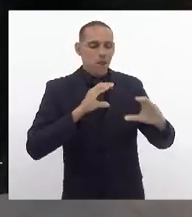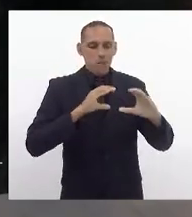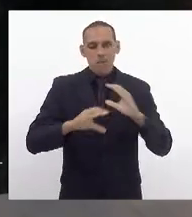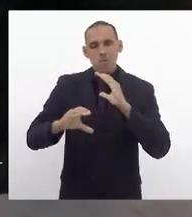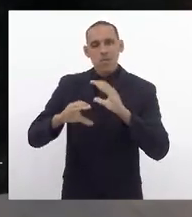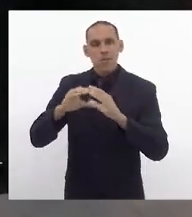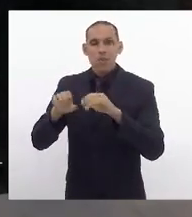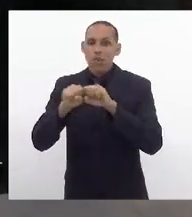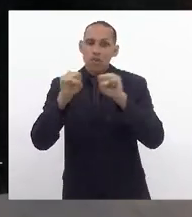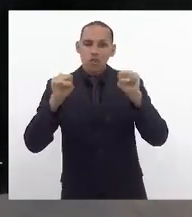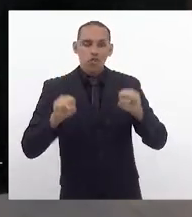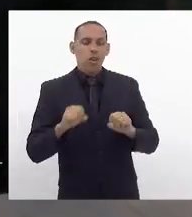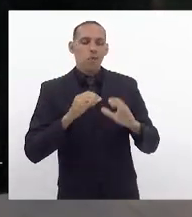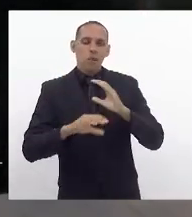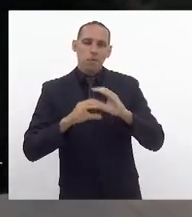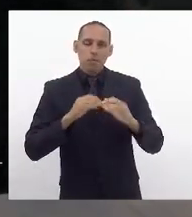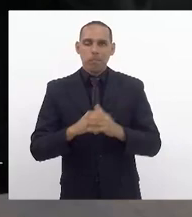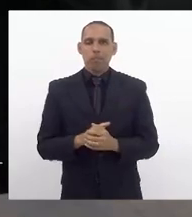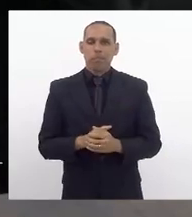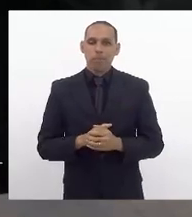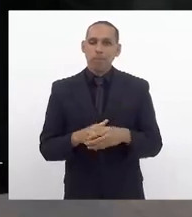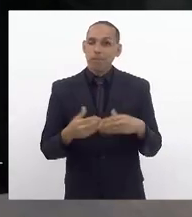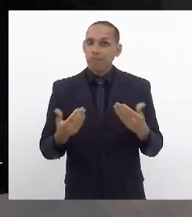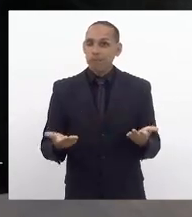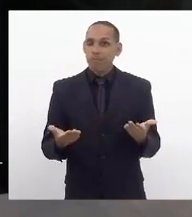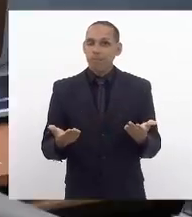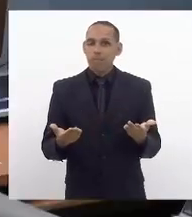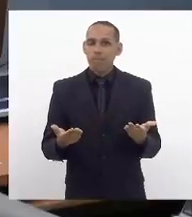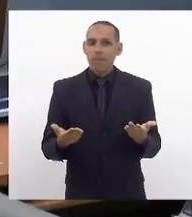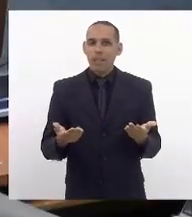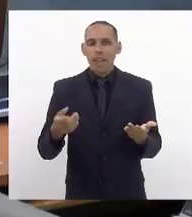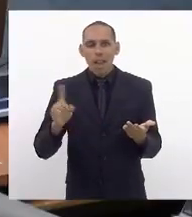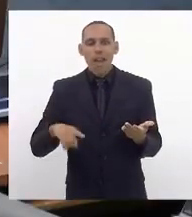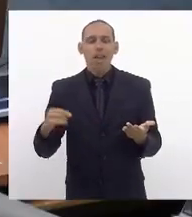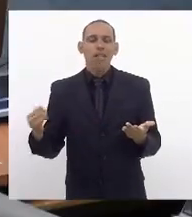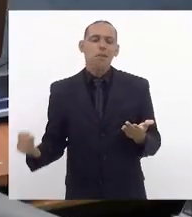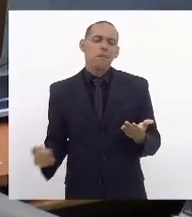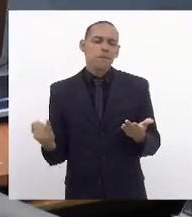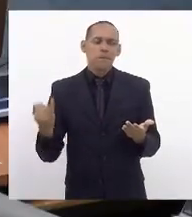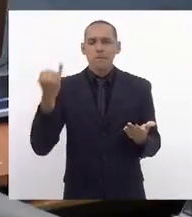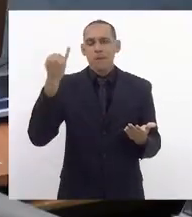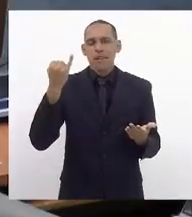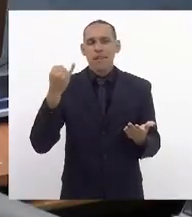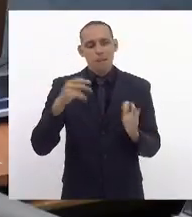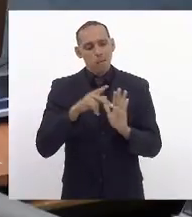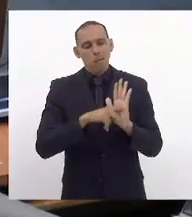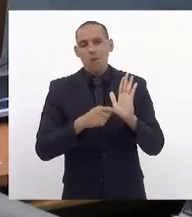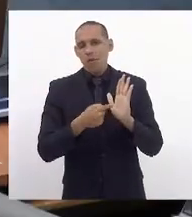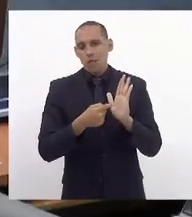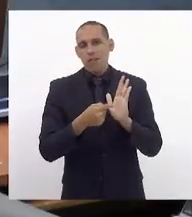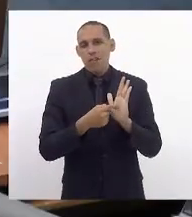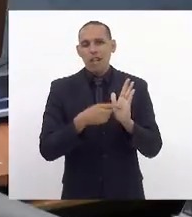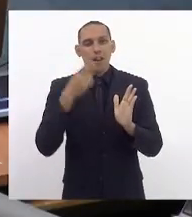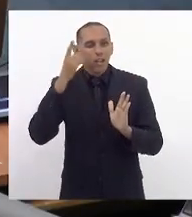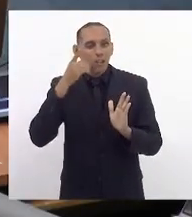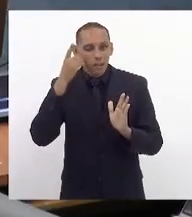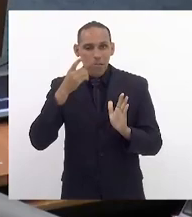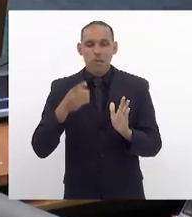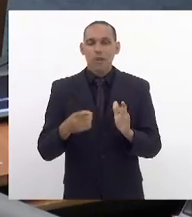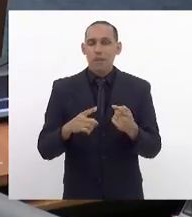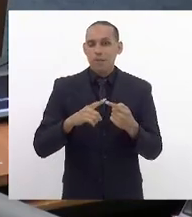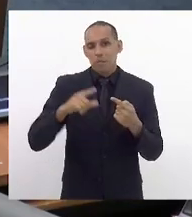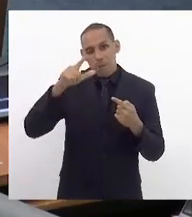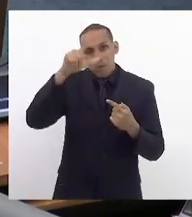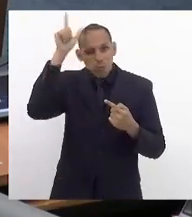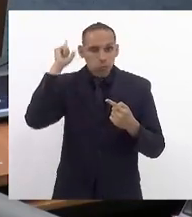de comunicação. Então, nesse sentido, é mais que fundamental o projeto apresentado pelos deputados